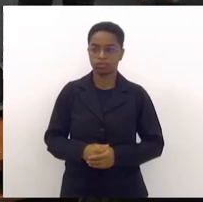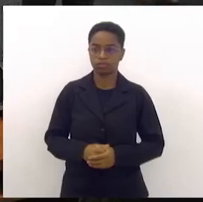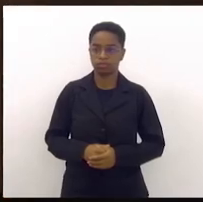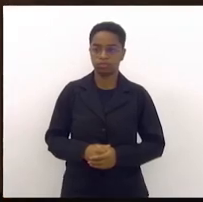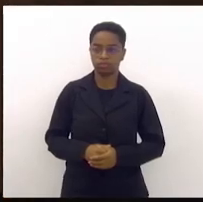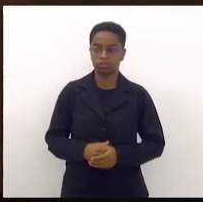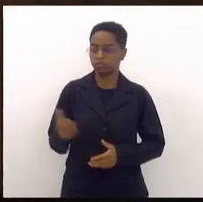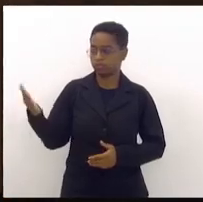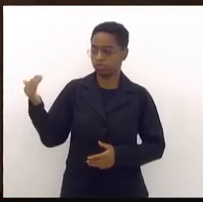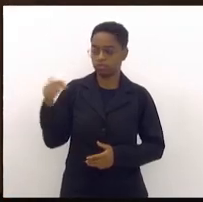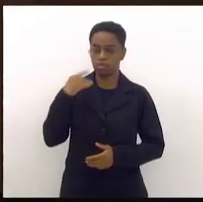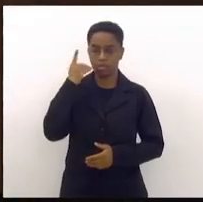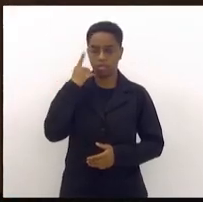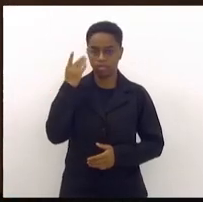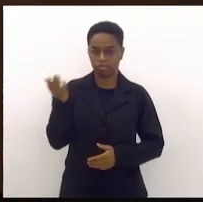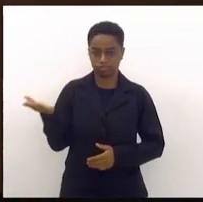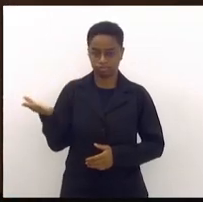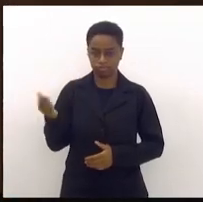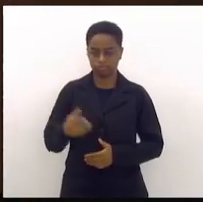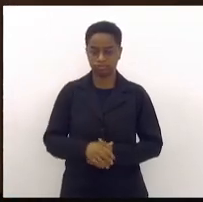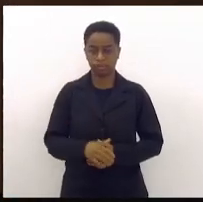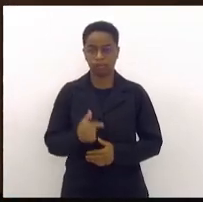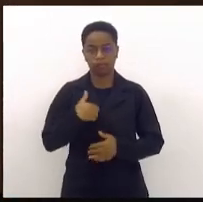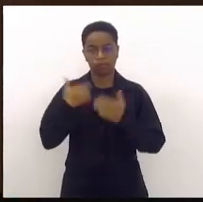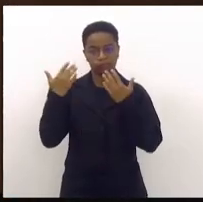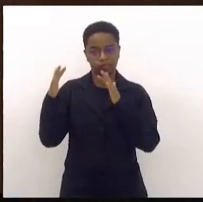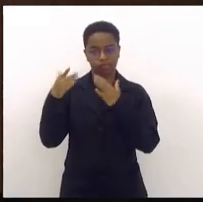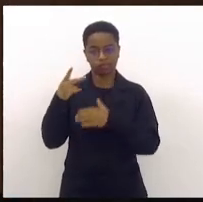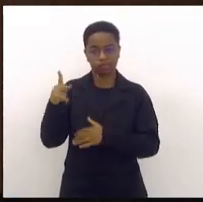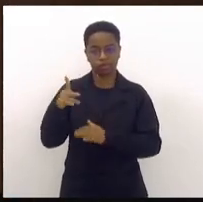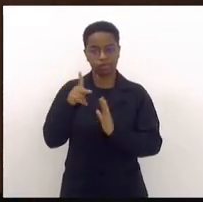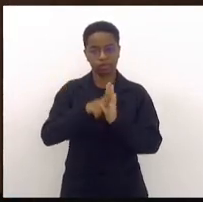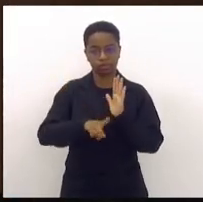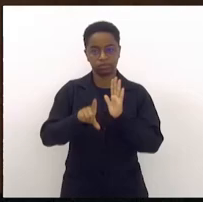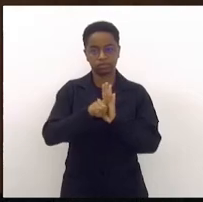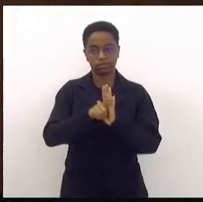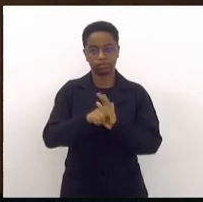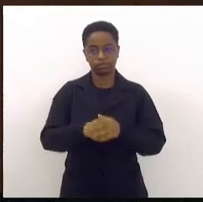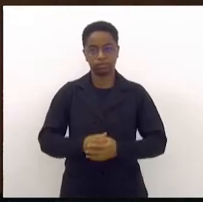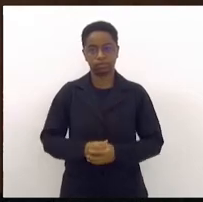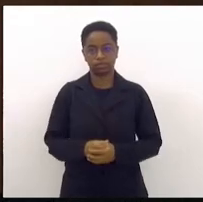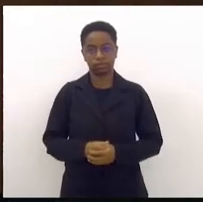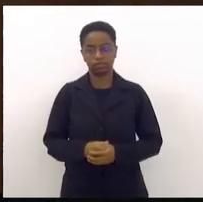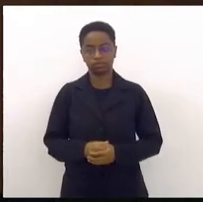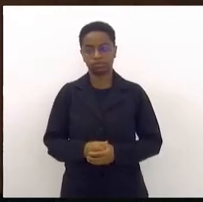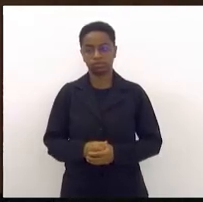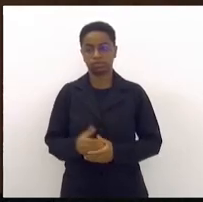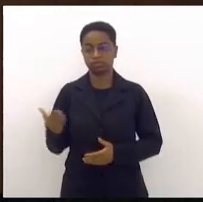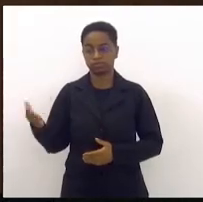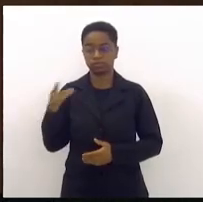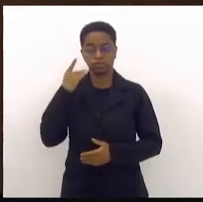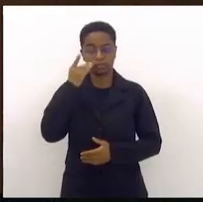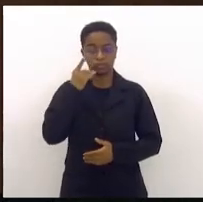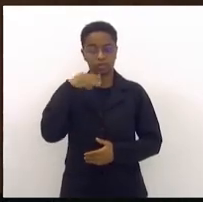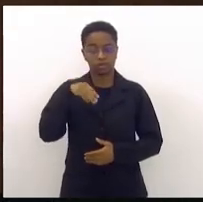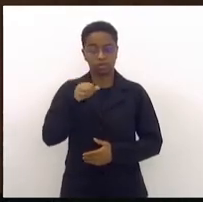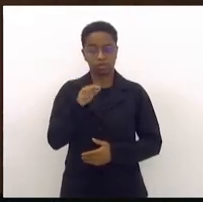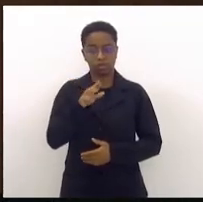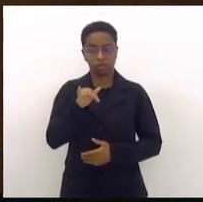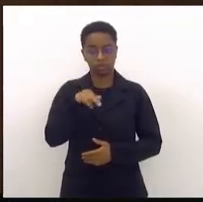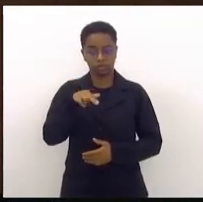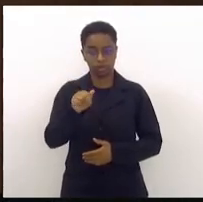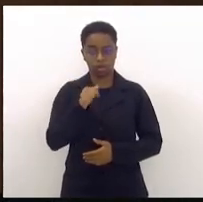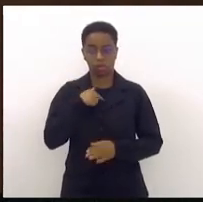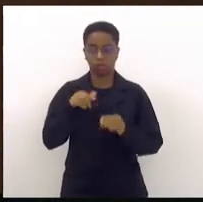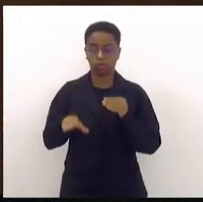vem aqui para perto que eu vou elogiar o vosso projeto. Deputada Marina,